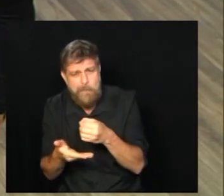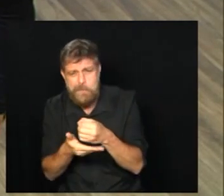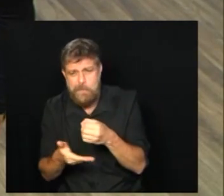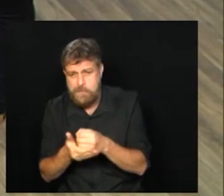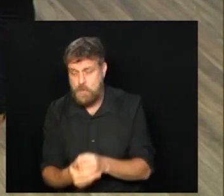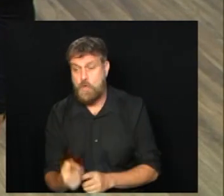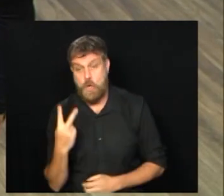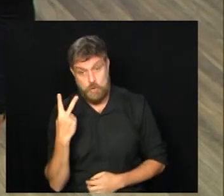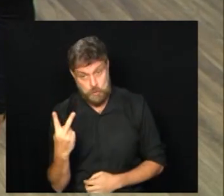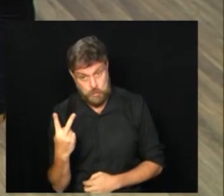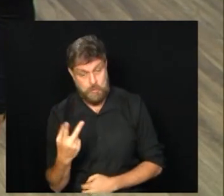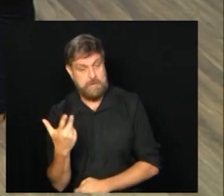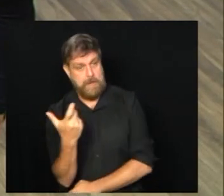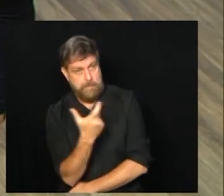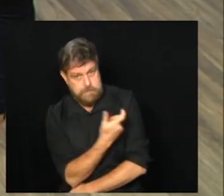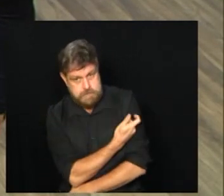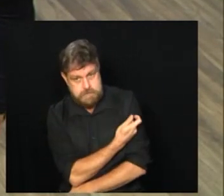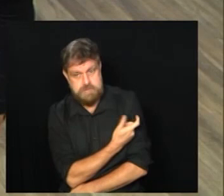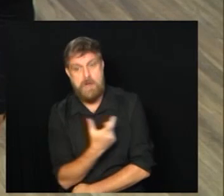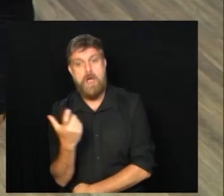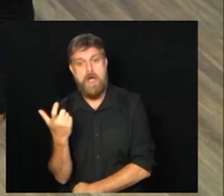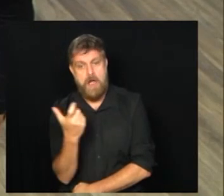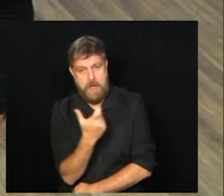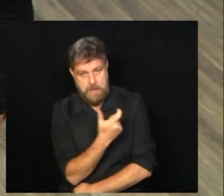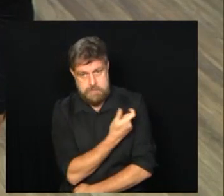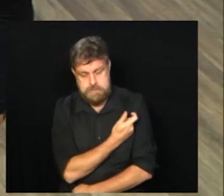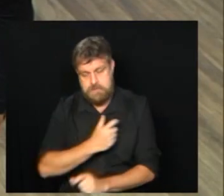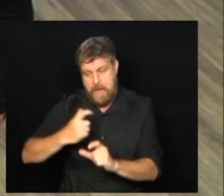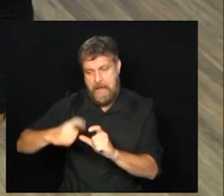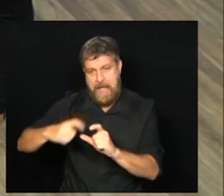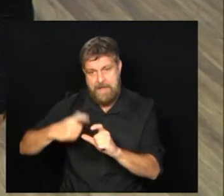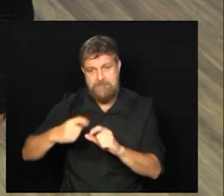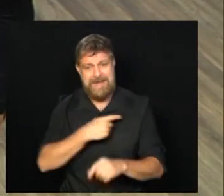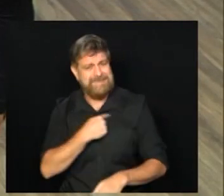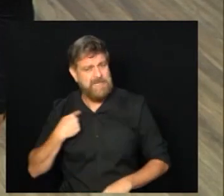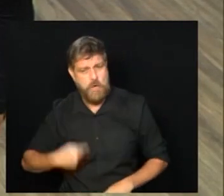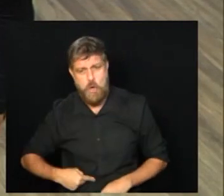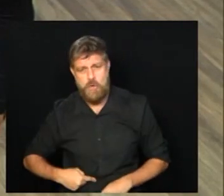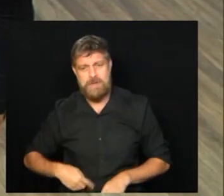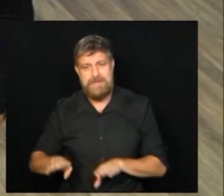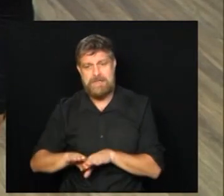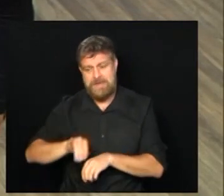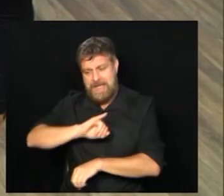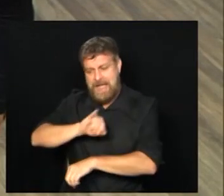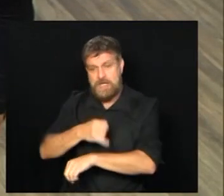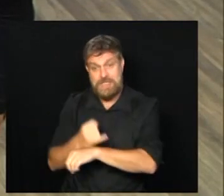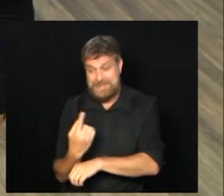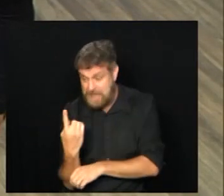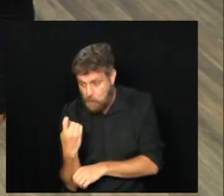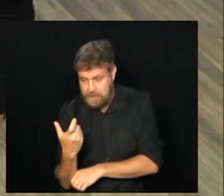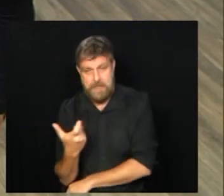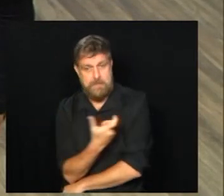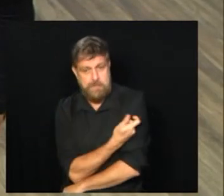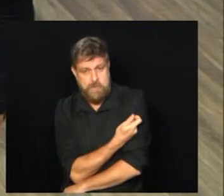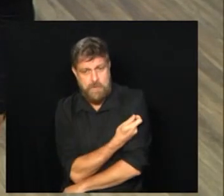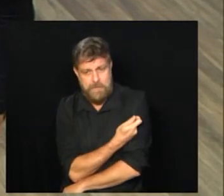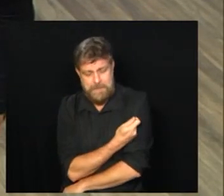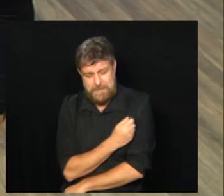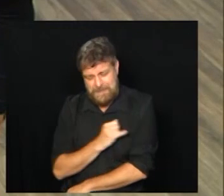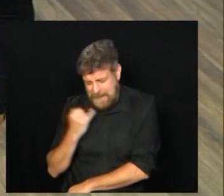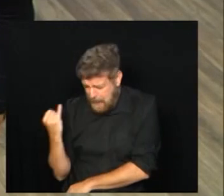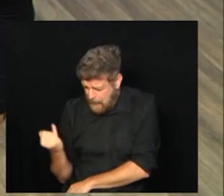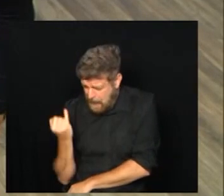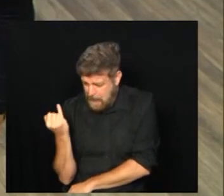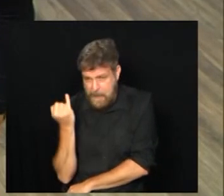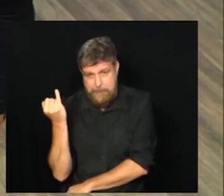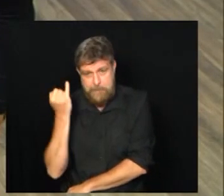2 doses, Oxford, da Pfizer, da Coronavac, a Janssen é a dose única, mas o que é muito importante